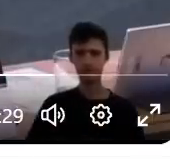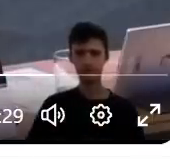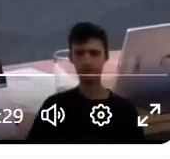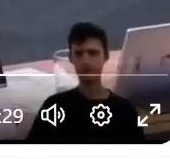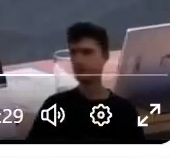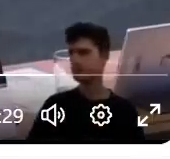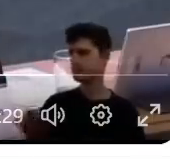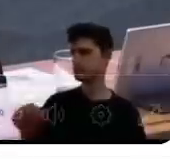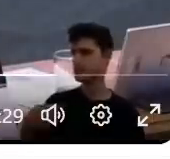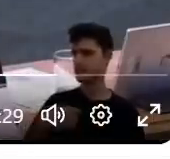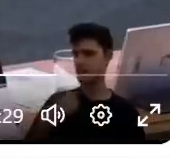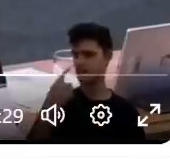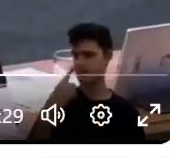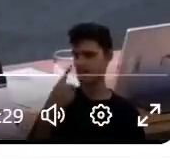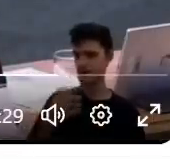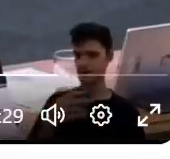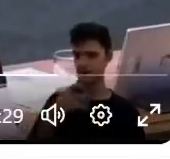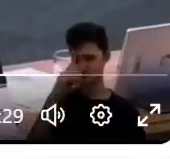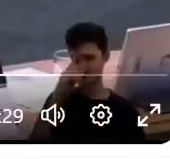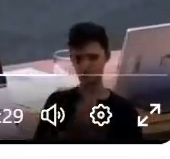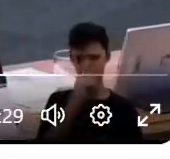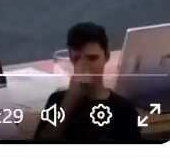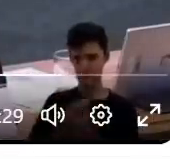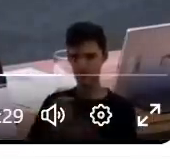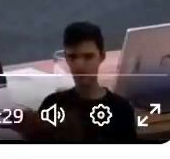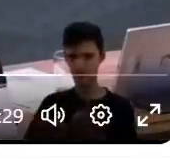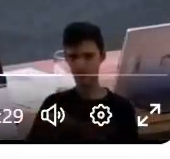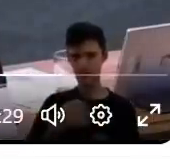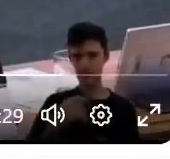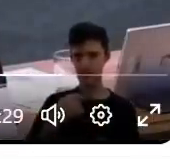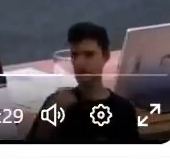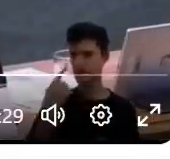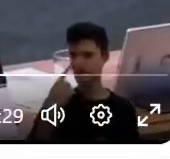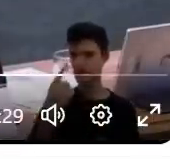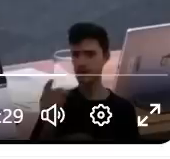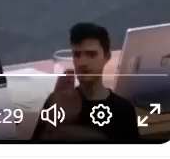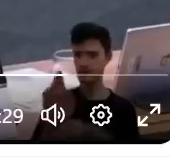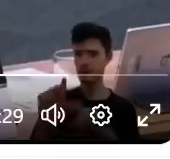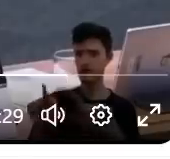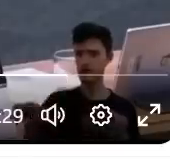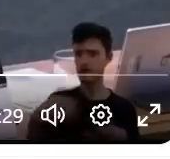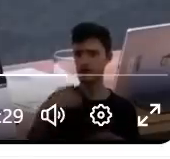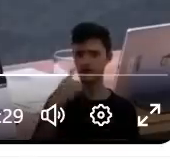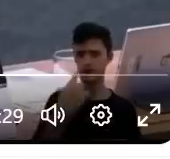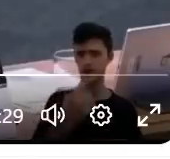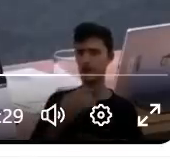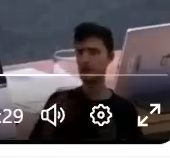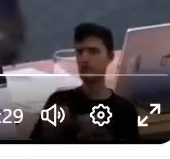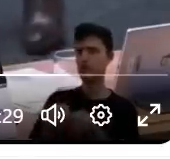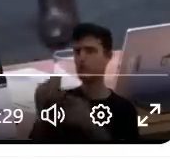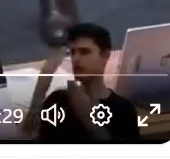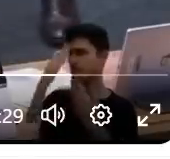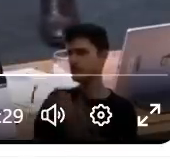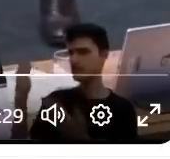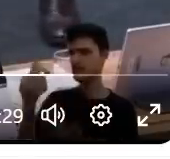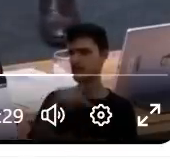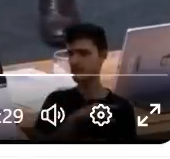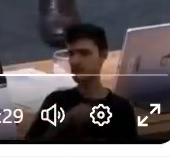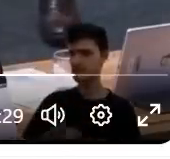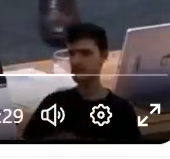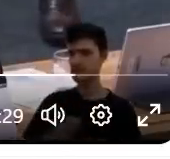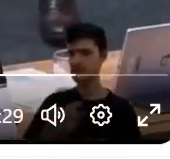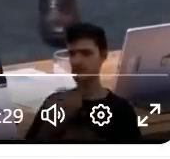das medidas que foram tomadas eu gostaria de agradecer o presidente por ter mostrado um dos uma das fotos